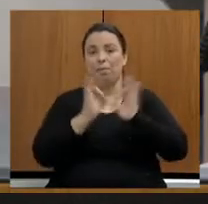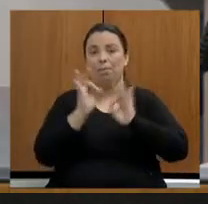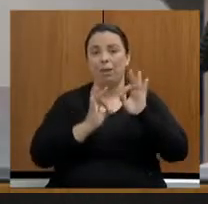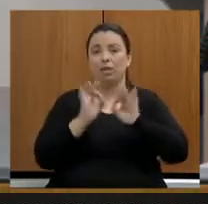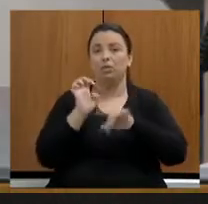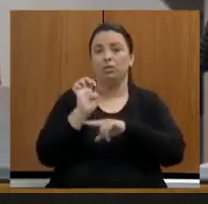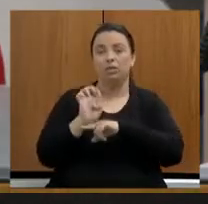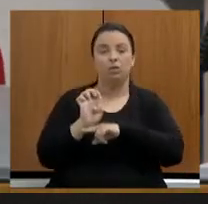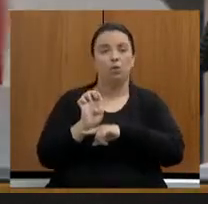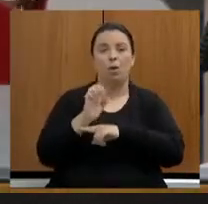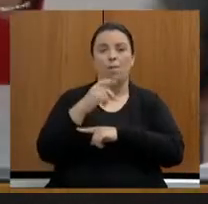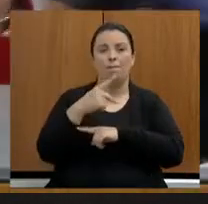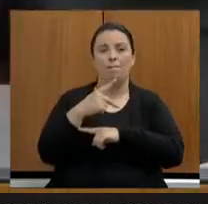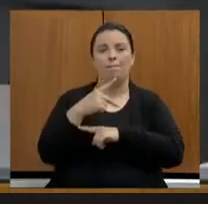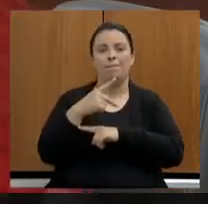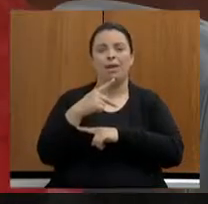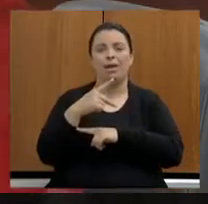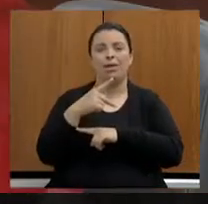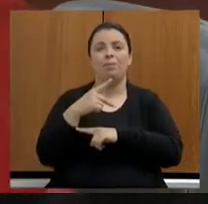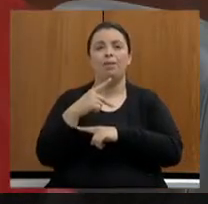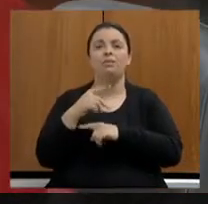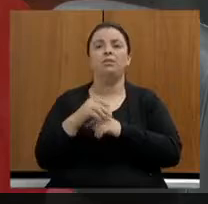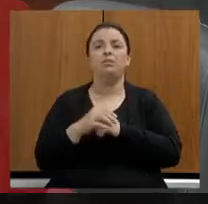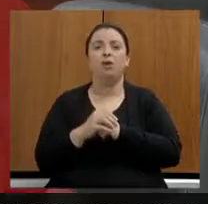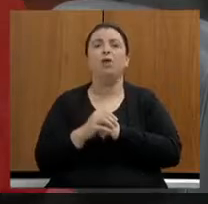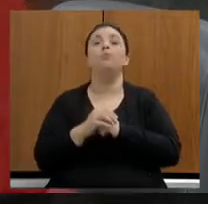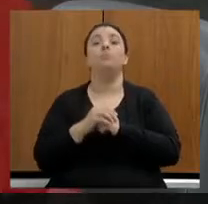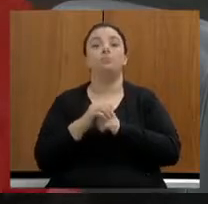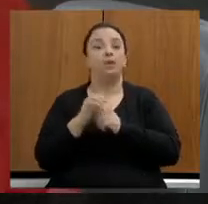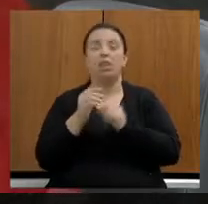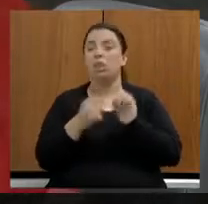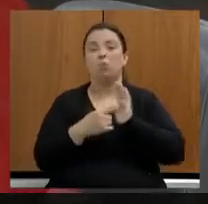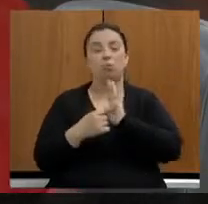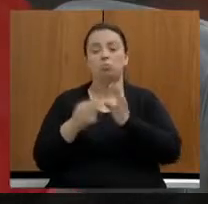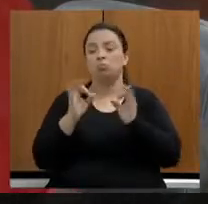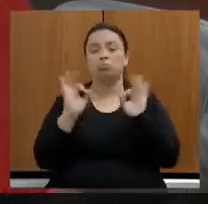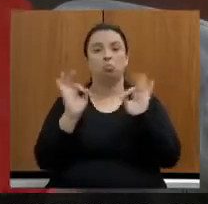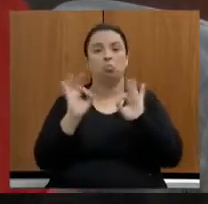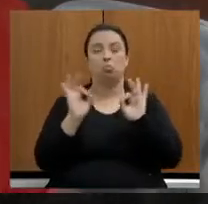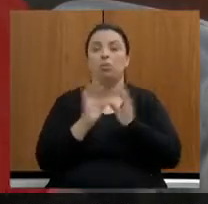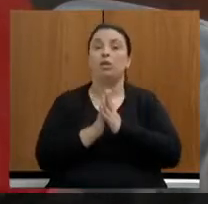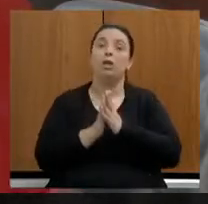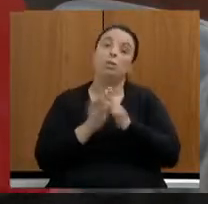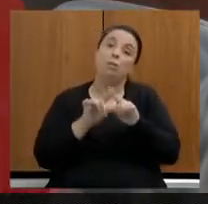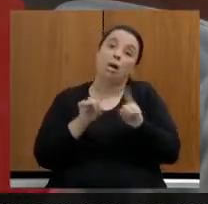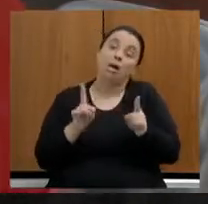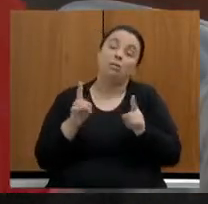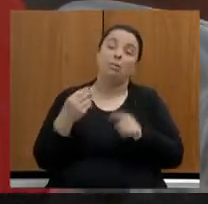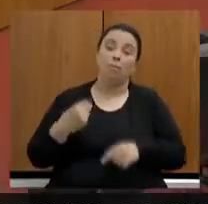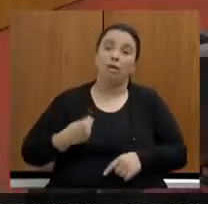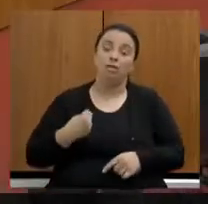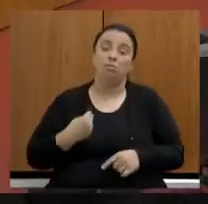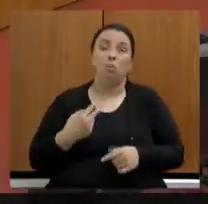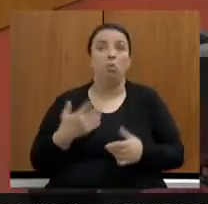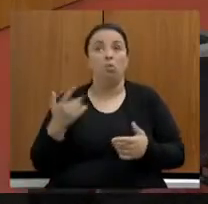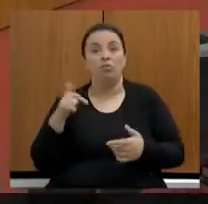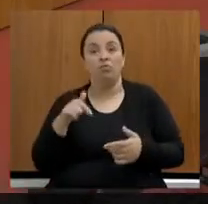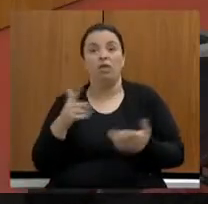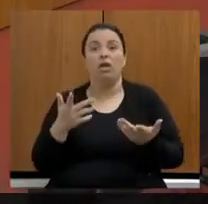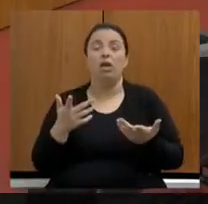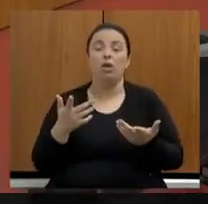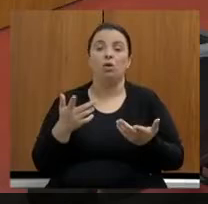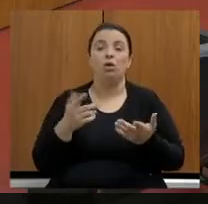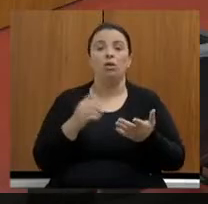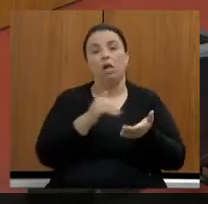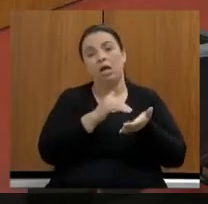é mais participou né encaminhando representação para todos trazendo aí a contribuição da